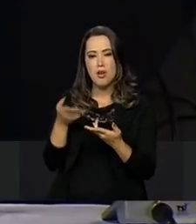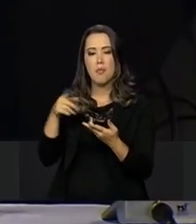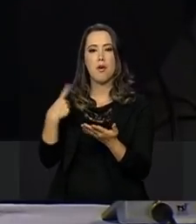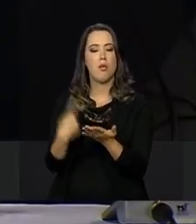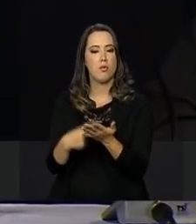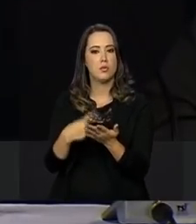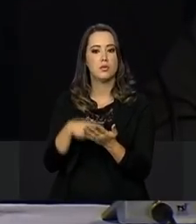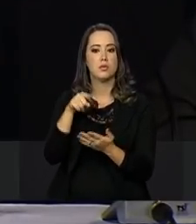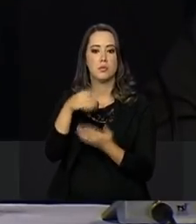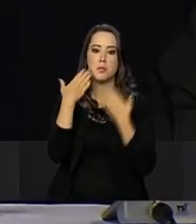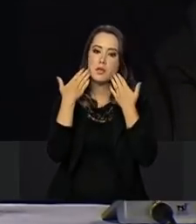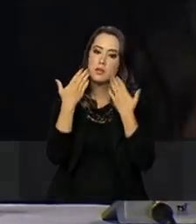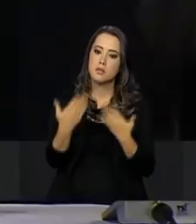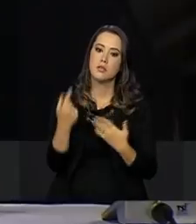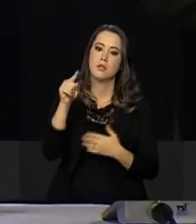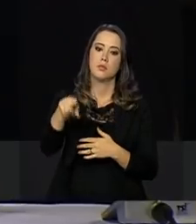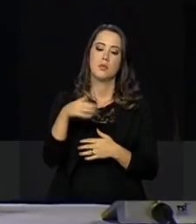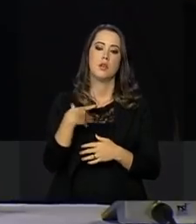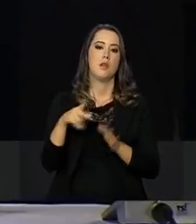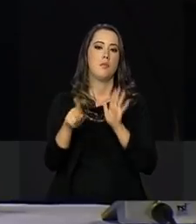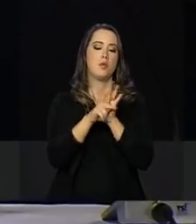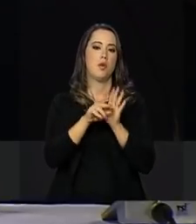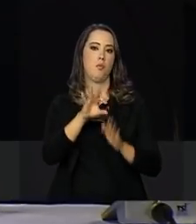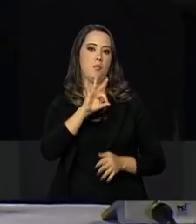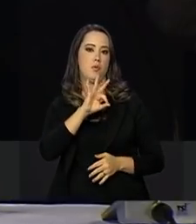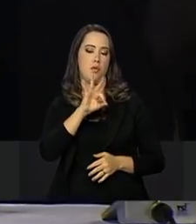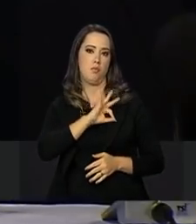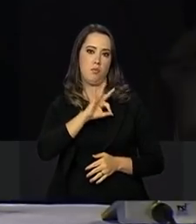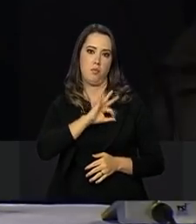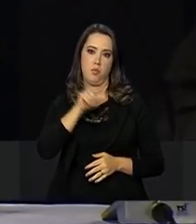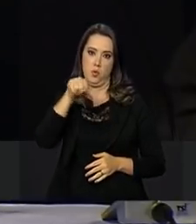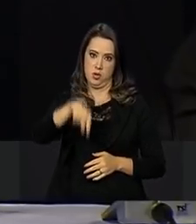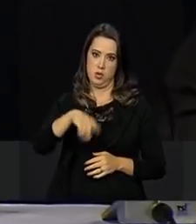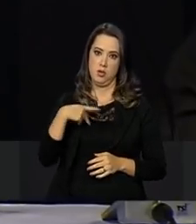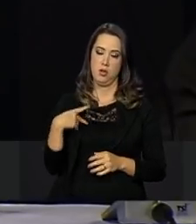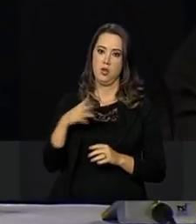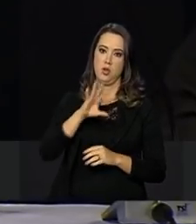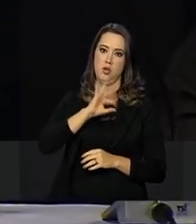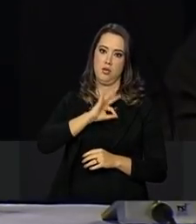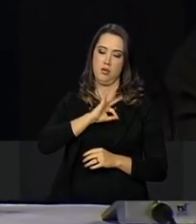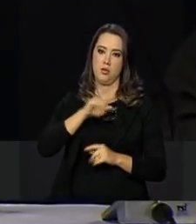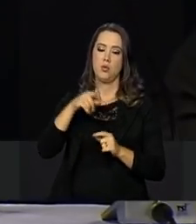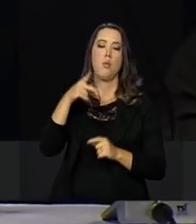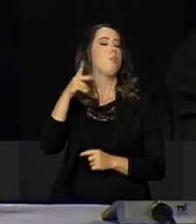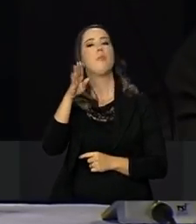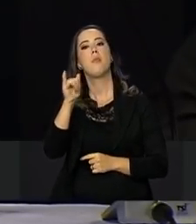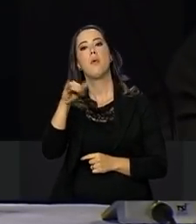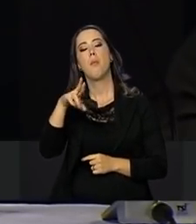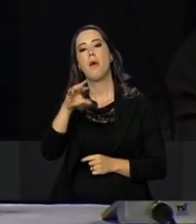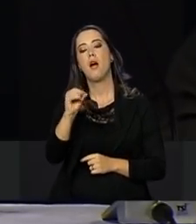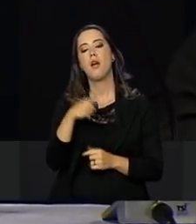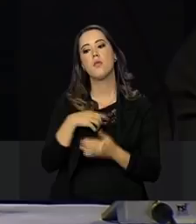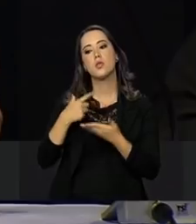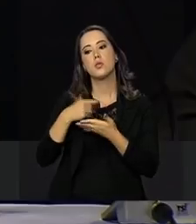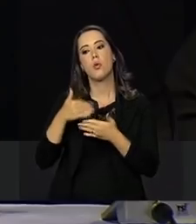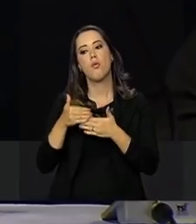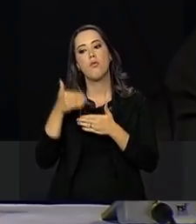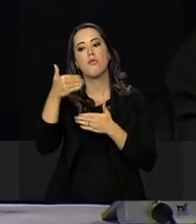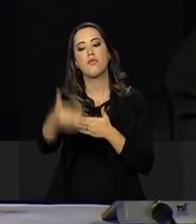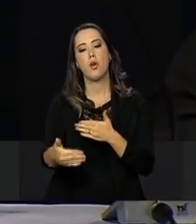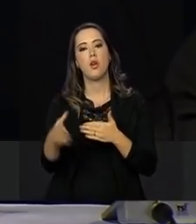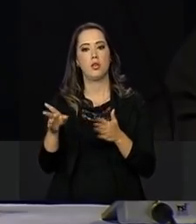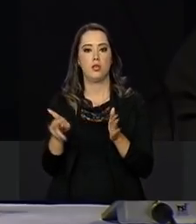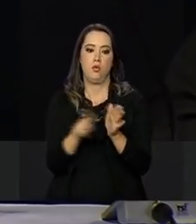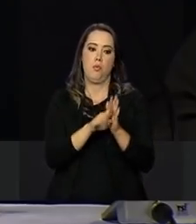conselho comunitário de segurança do meu bairro. E eu estou, neste horário, trabalhando fora da minha região, e eu deverei dar